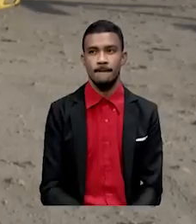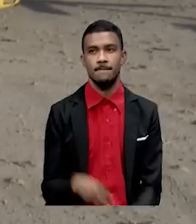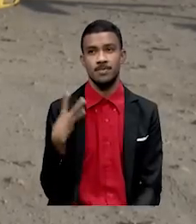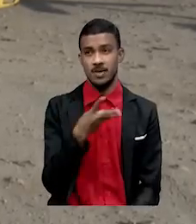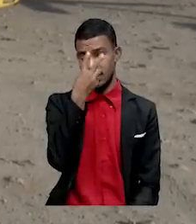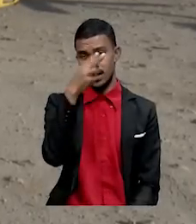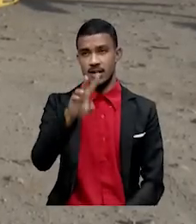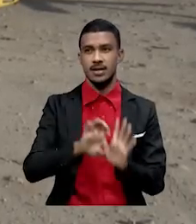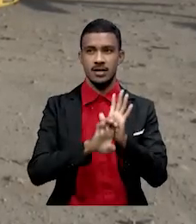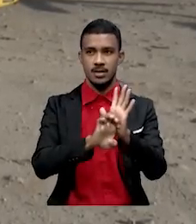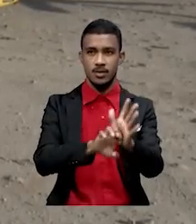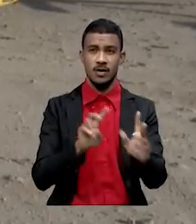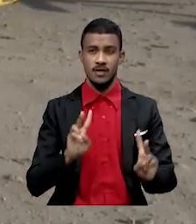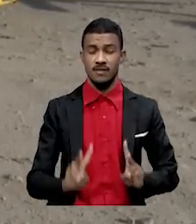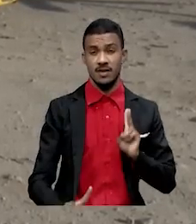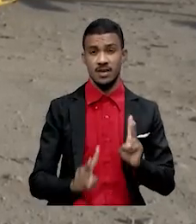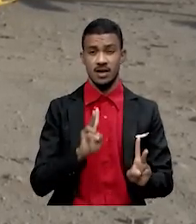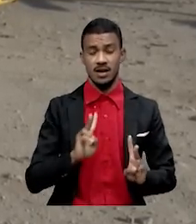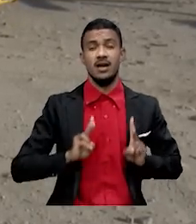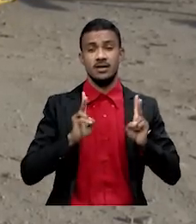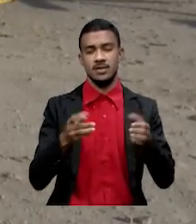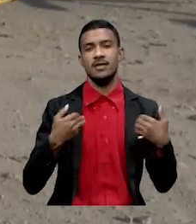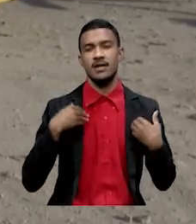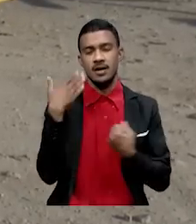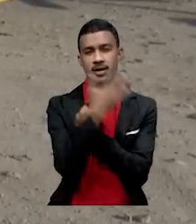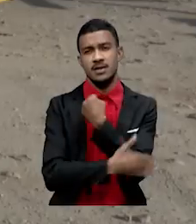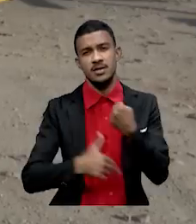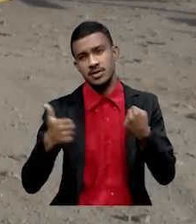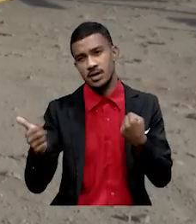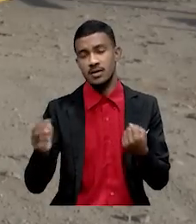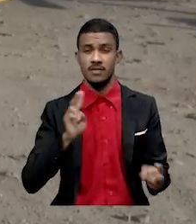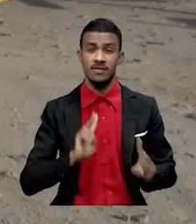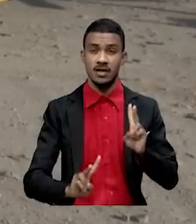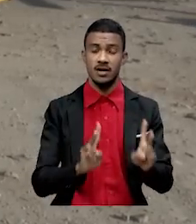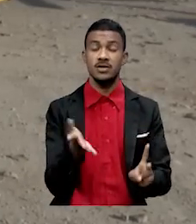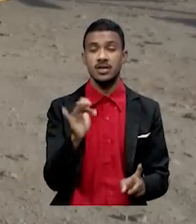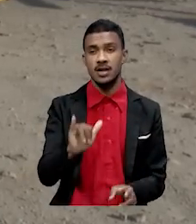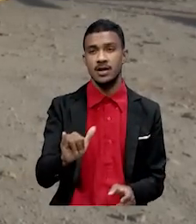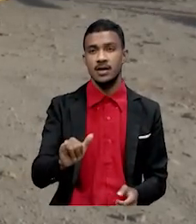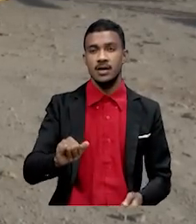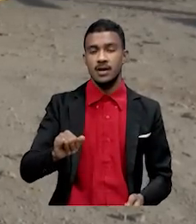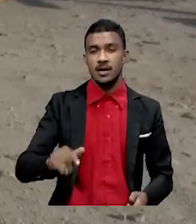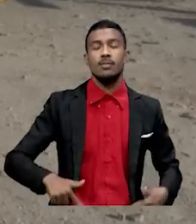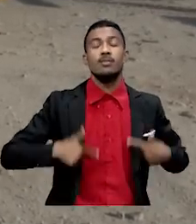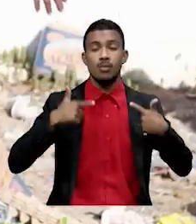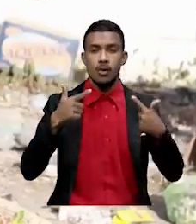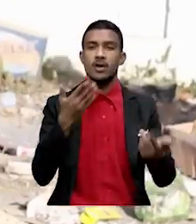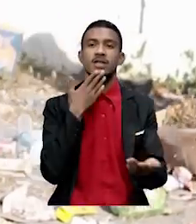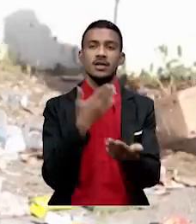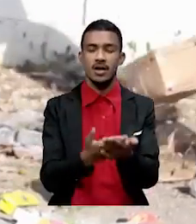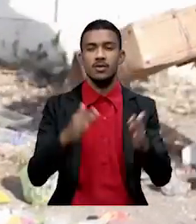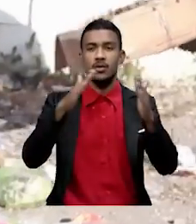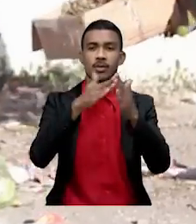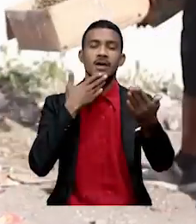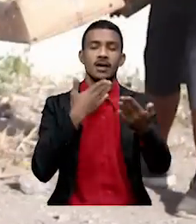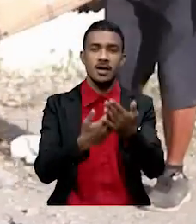exemplo kata ka veterano si na saun selo kata veterano ne moris dia uma dia fasilidade botu tudo completo